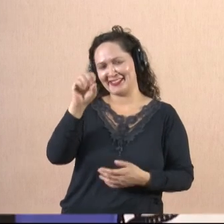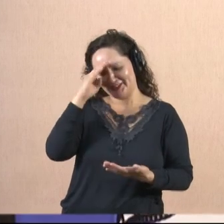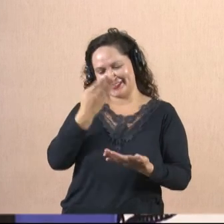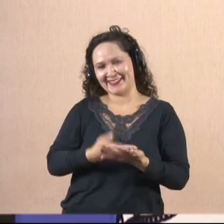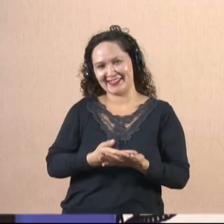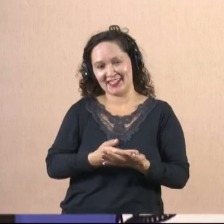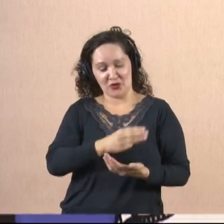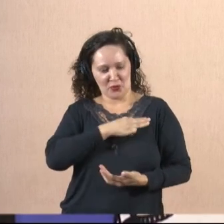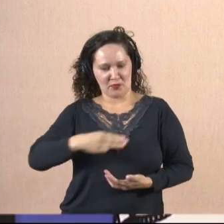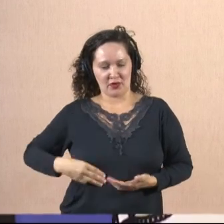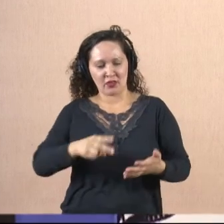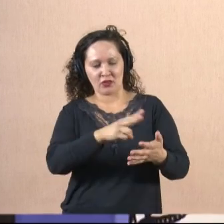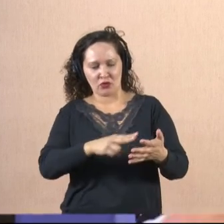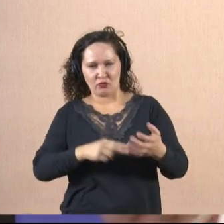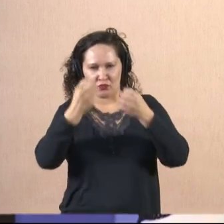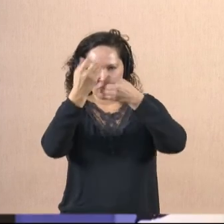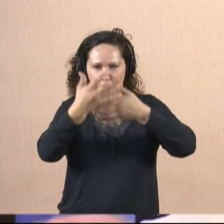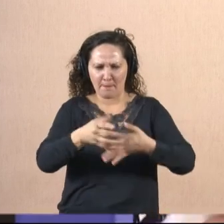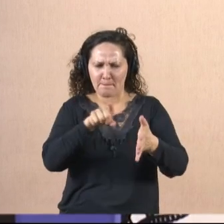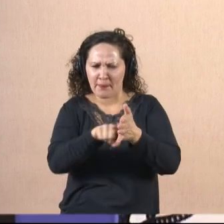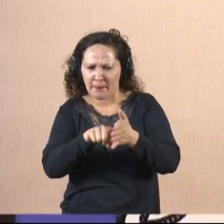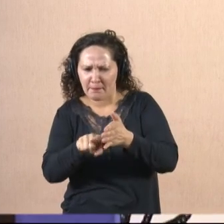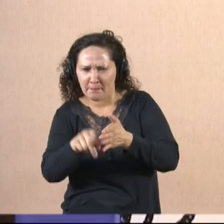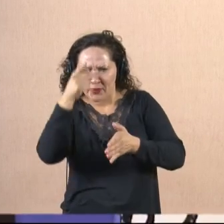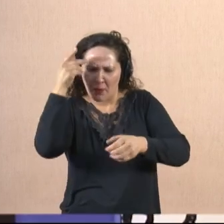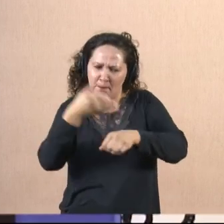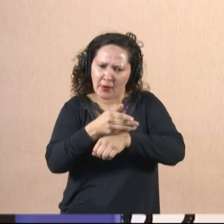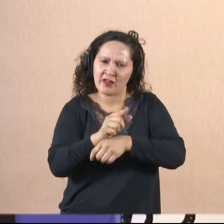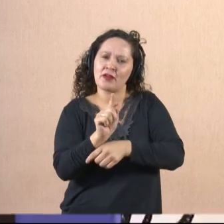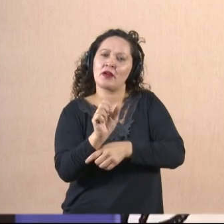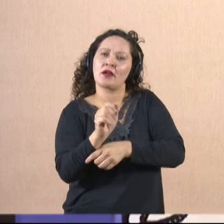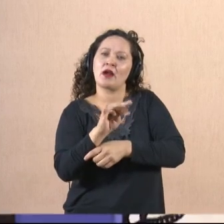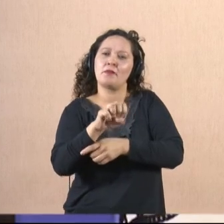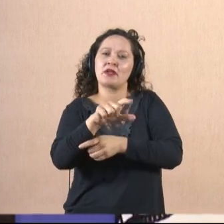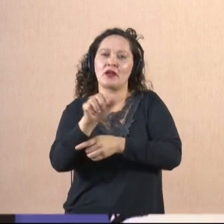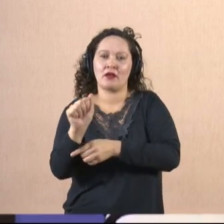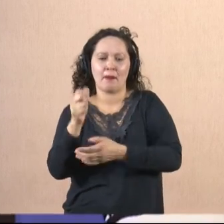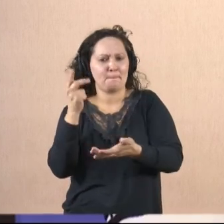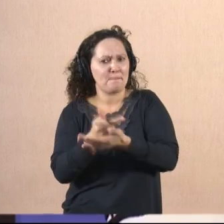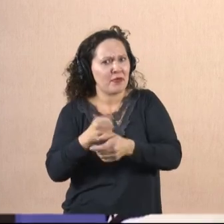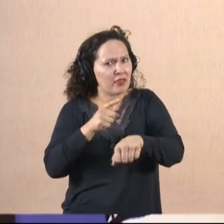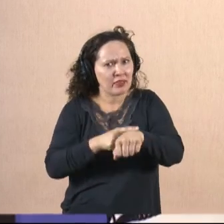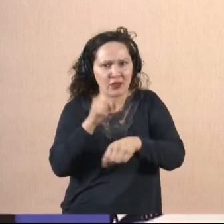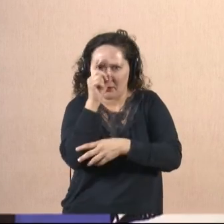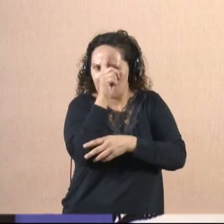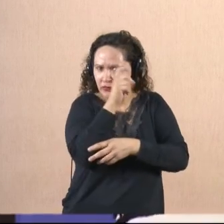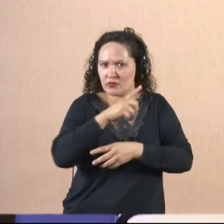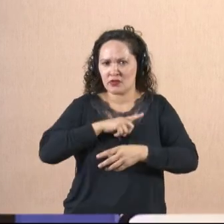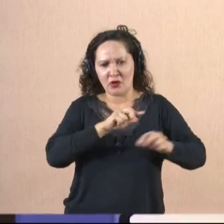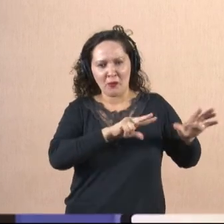com certeza se o ministro valeu comentário aqui muita gente participando eu da gabriela pedrosa mesmo nesses tempos difíceis